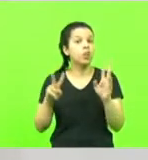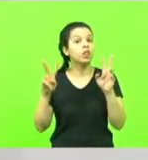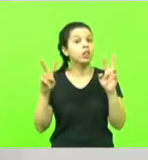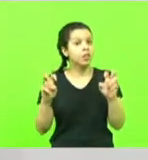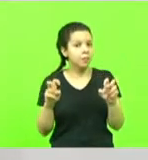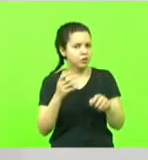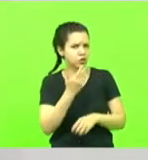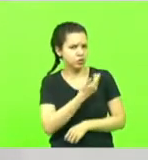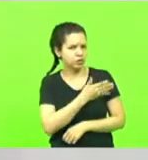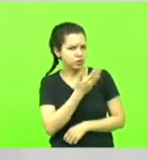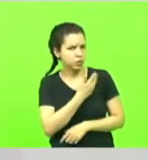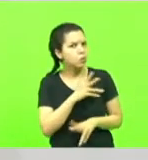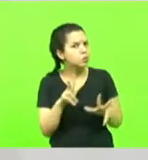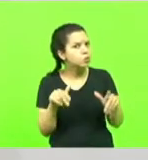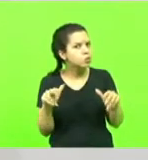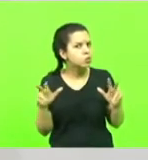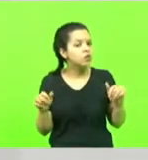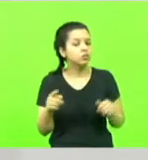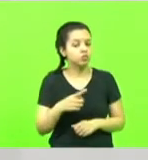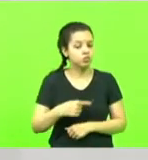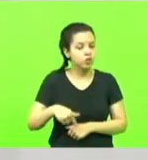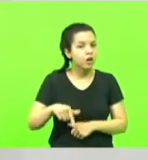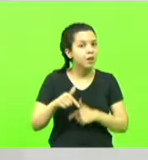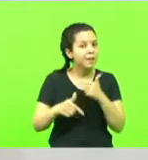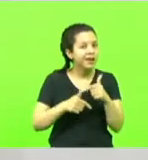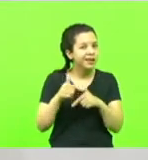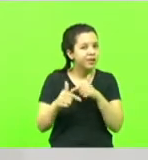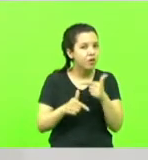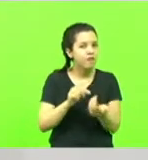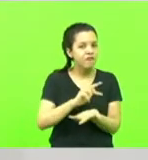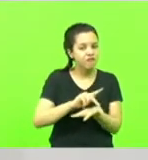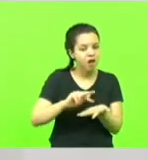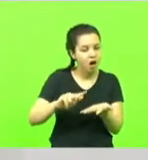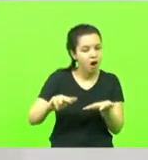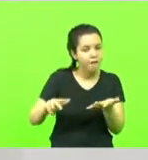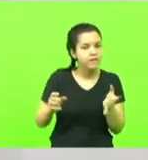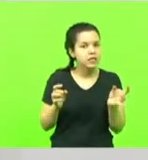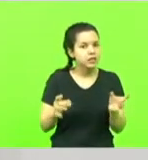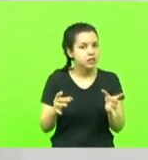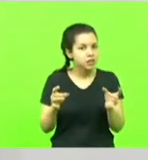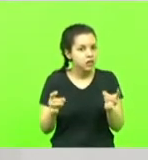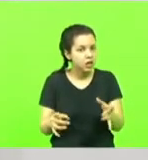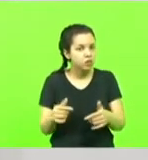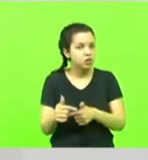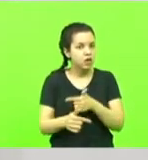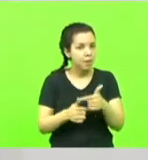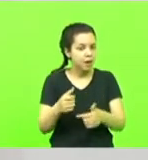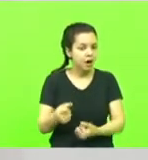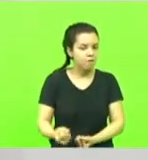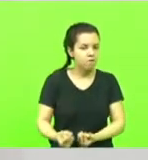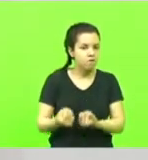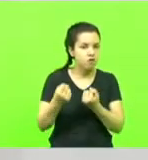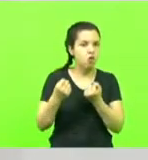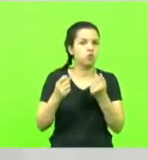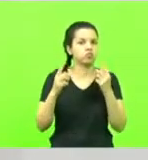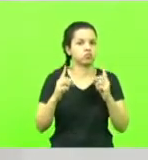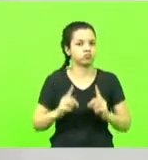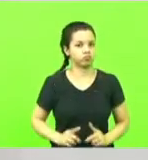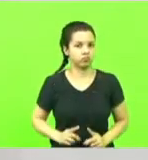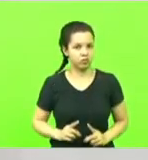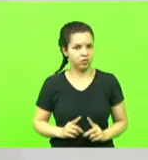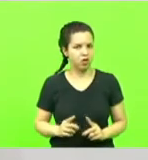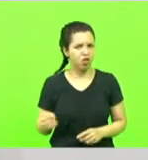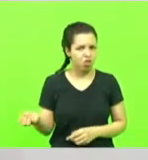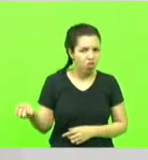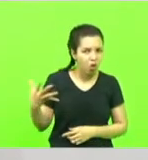nunca. Somos trabalhadores diversos vendendo nossa força de trabalho com dignidade". Não é novidade para ninguém